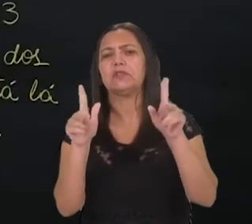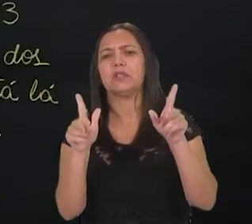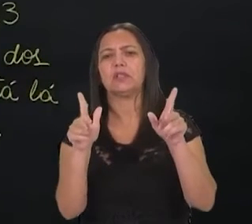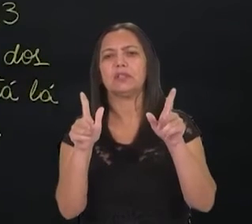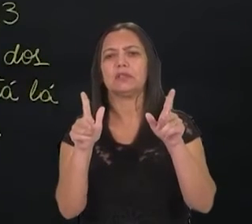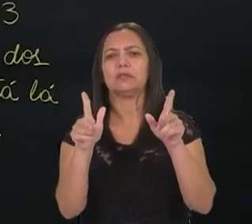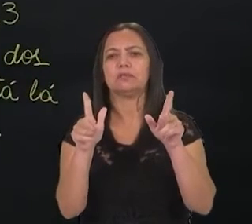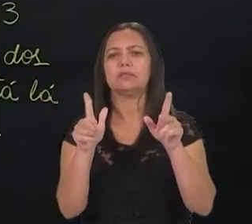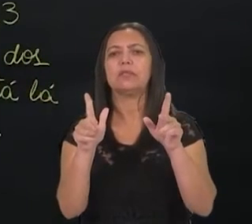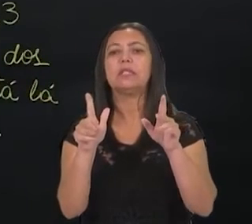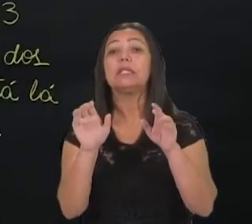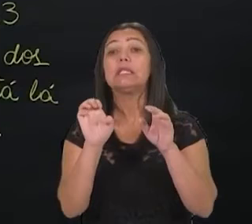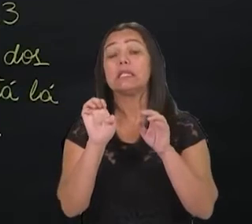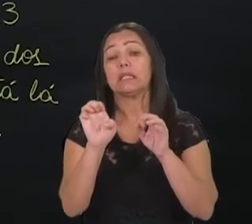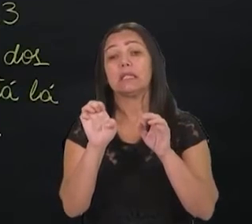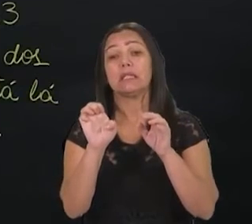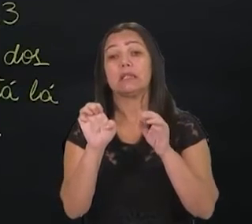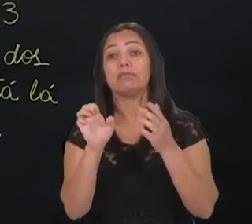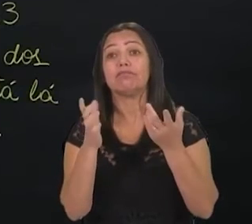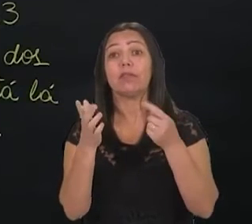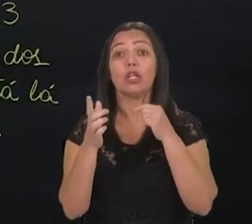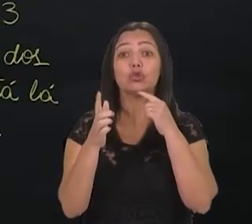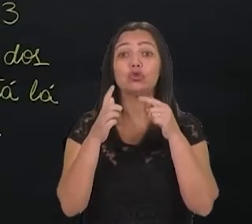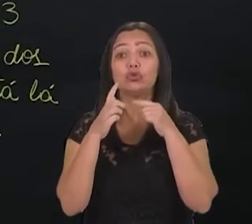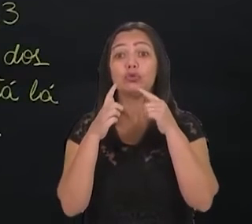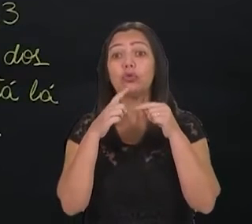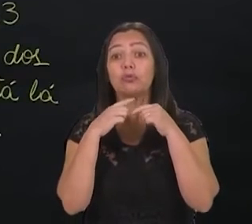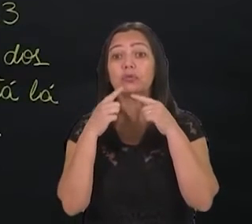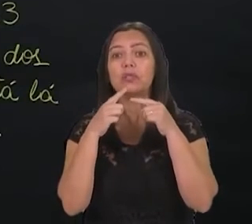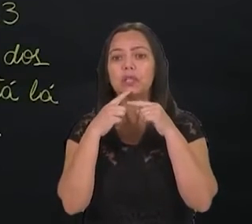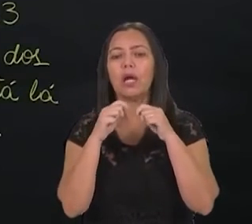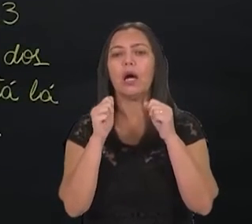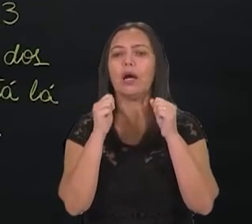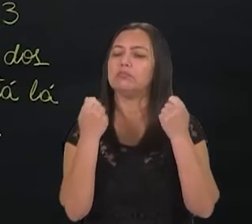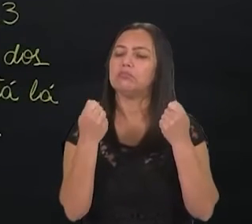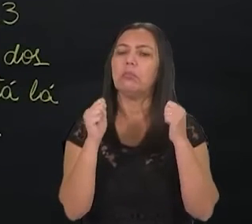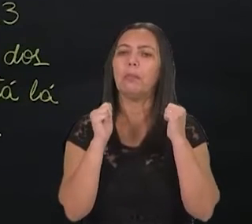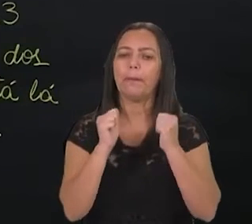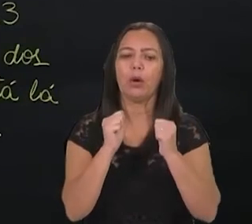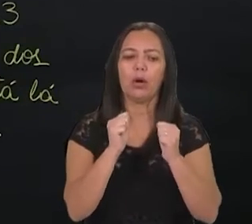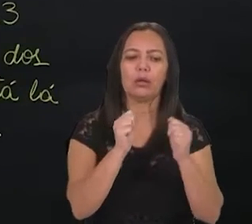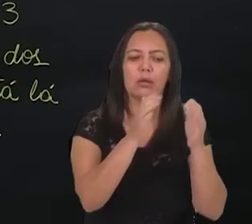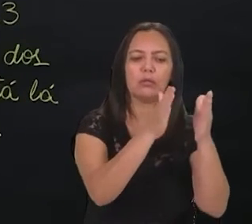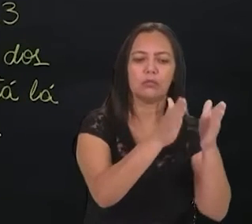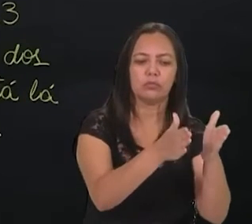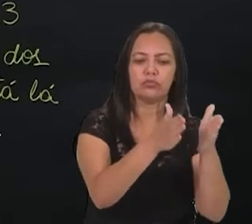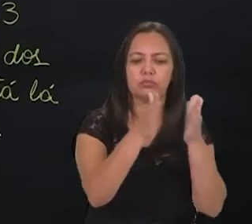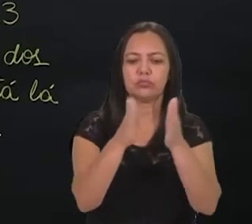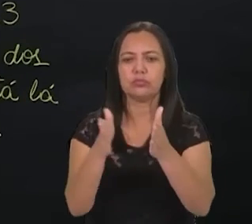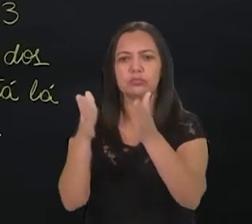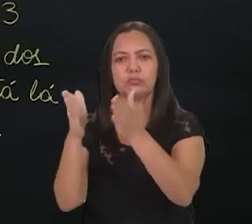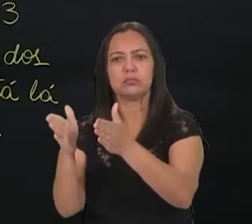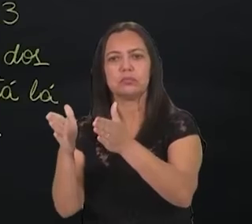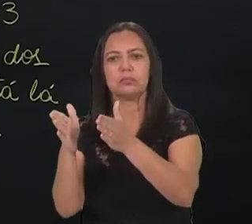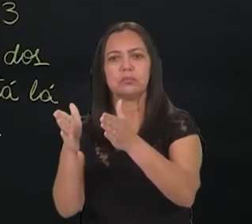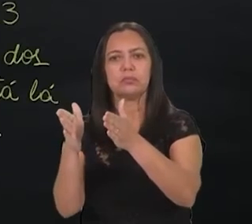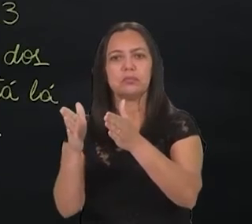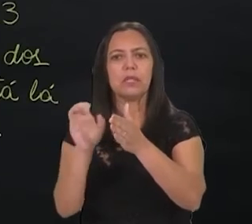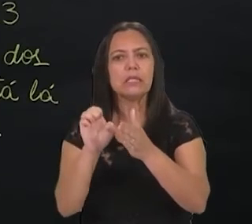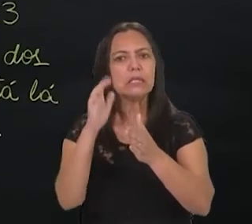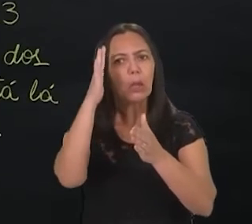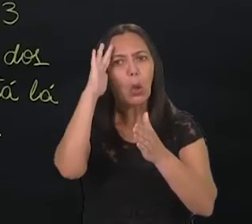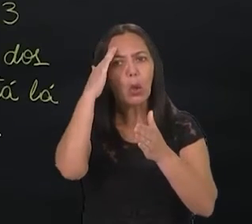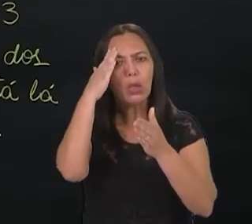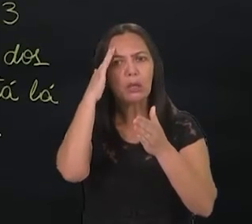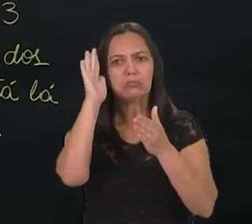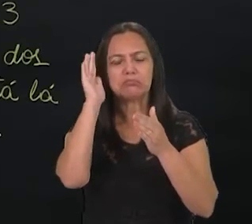você ainda não sinta total confiança, tá? De pular desse passo para o terceiro. Então, se você tem essa